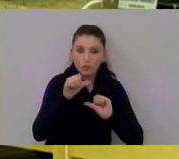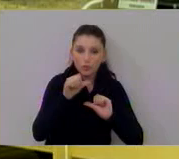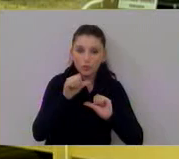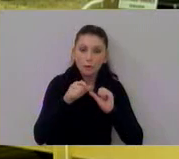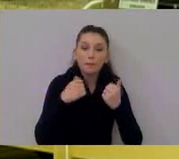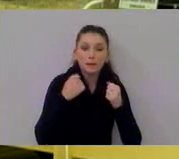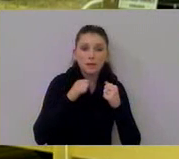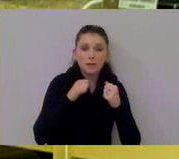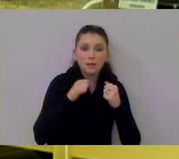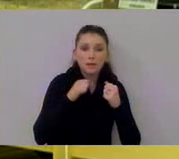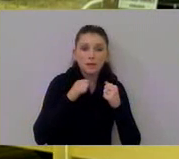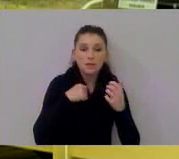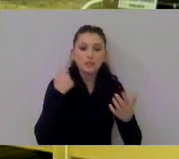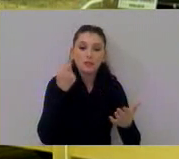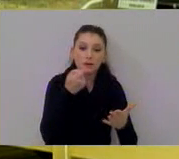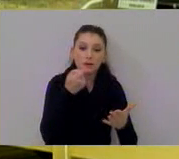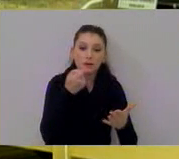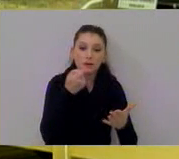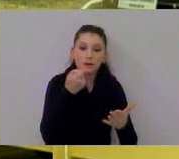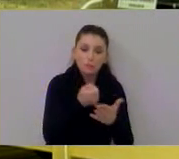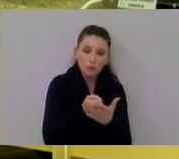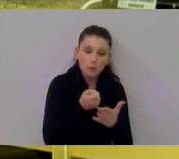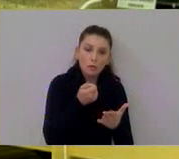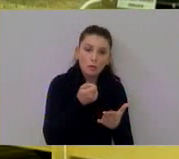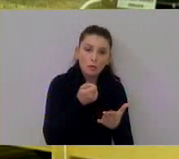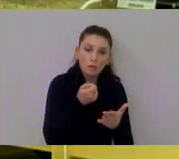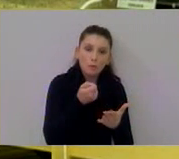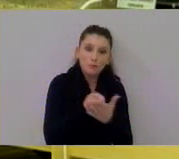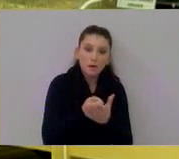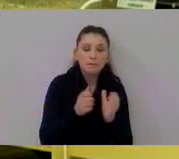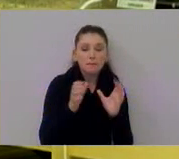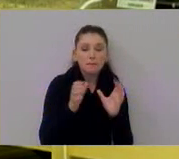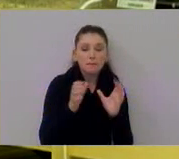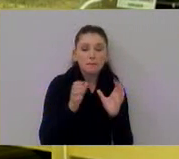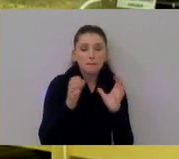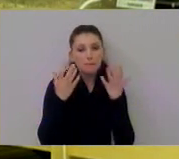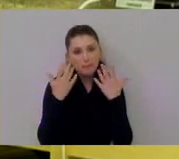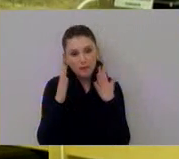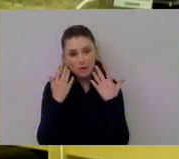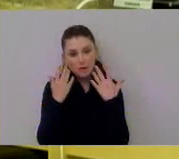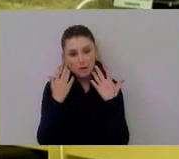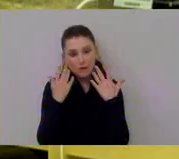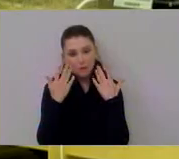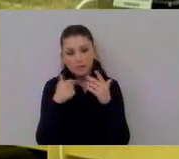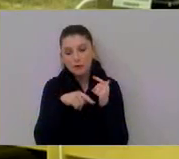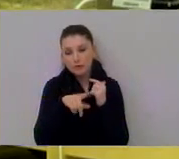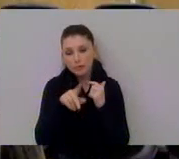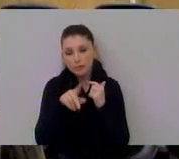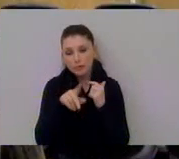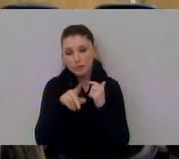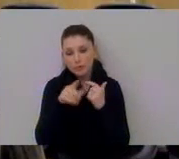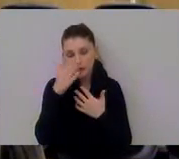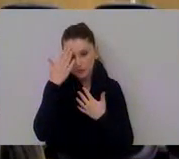parabenizar vocês pela ter vindo aqui e fazer esse esclarecimento. Obrigado.